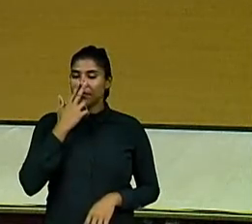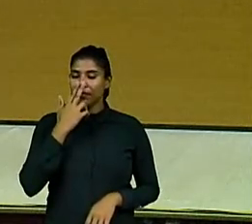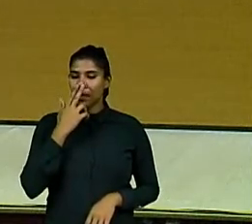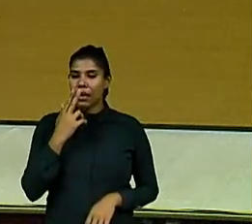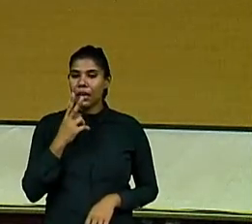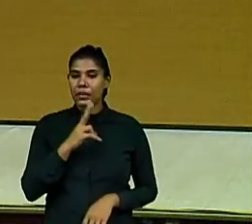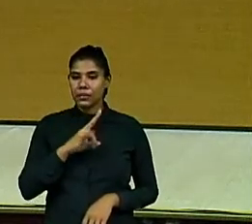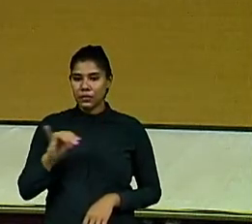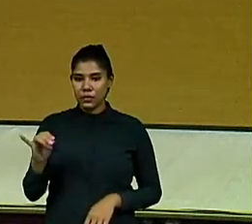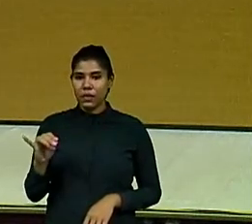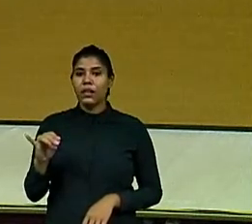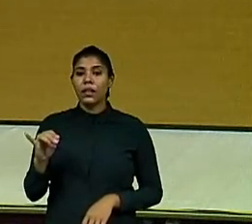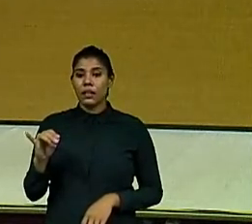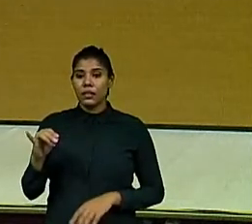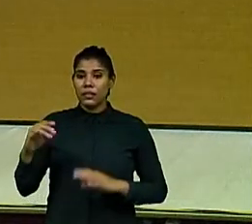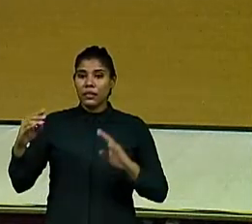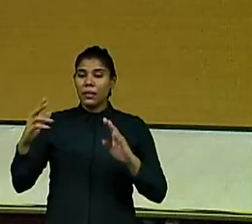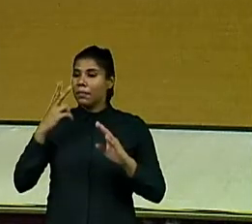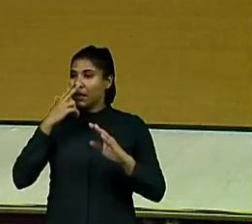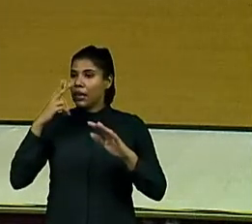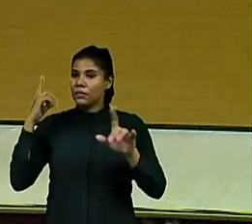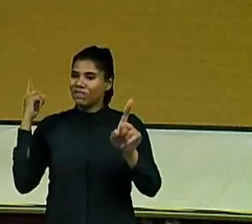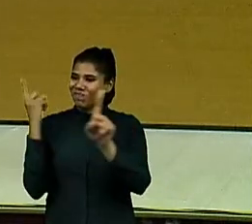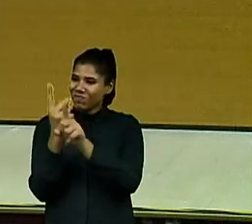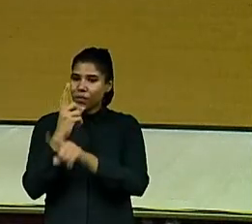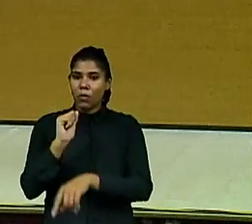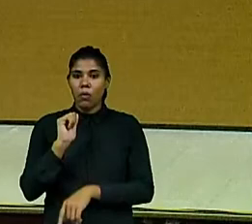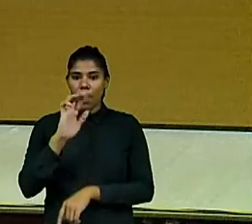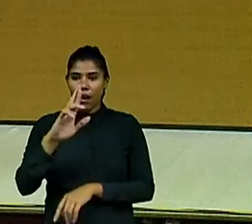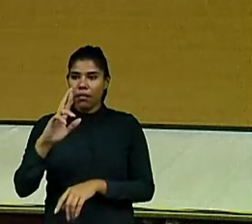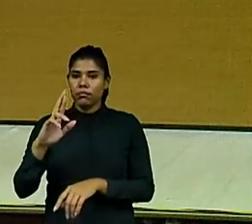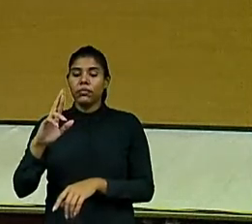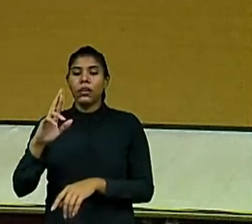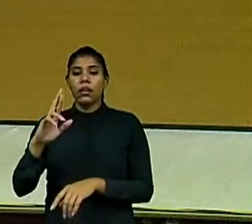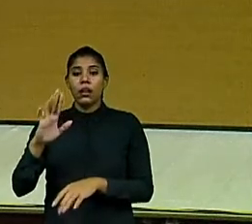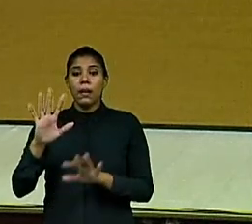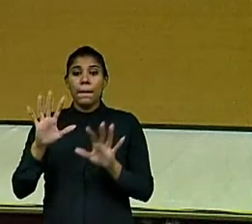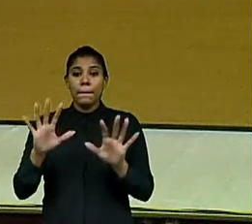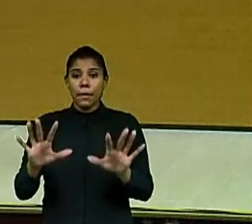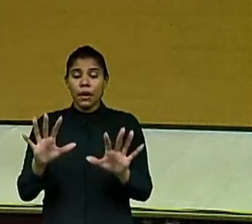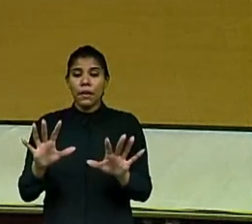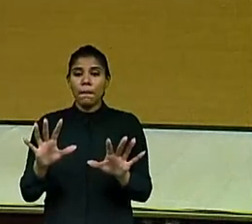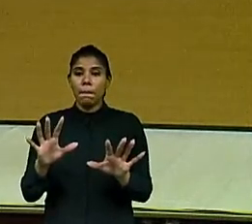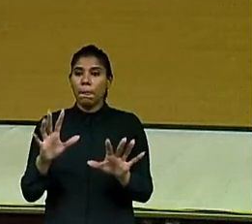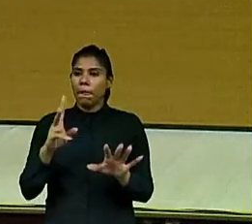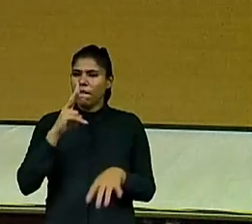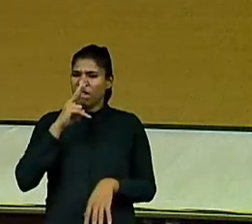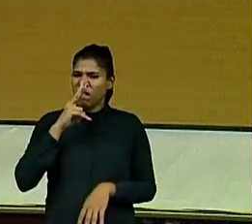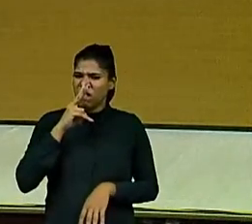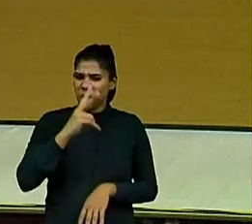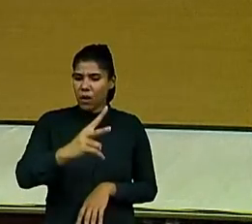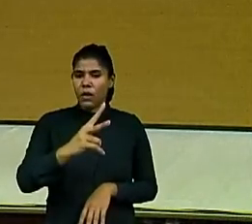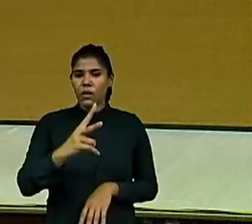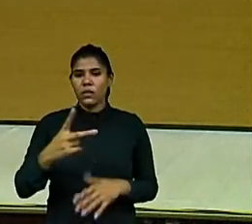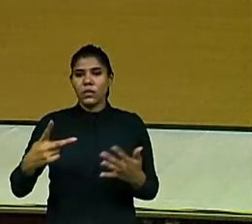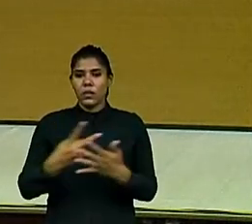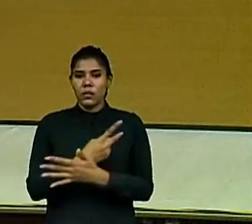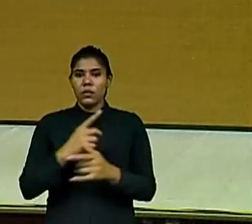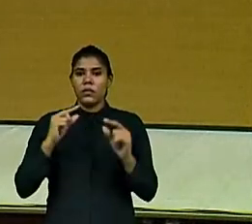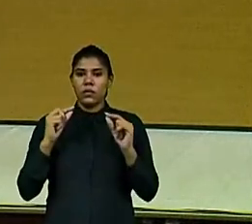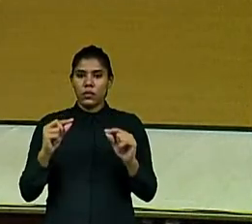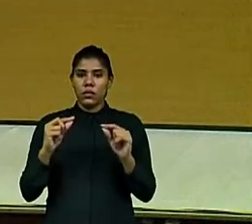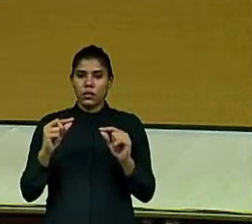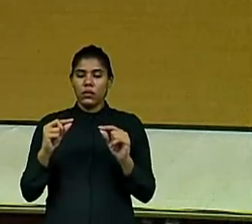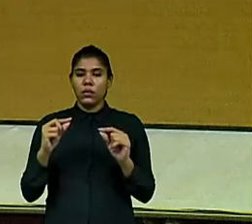atravessar o ar e quando ele atravessa de uma forma muito forte Ela cumprime